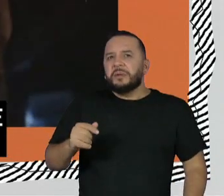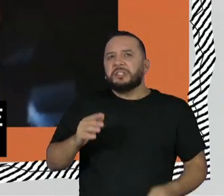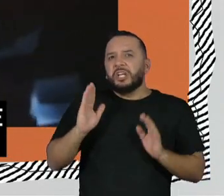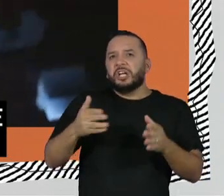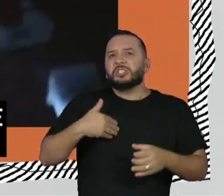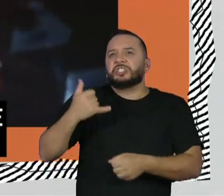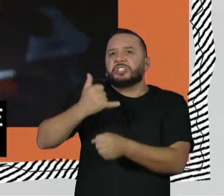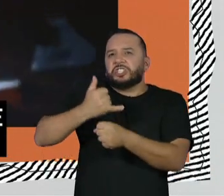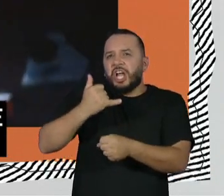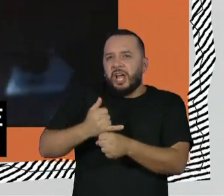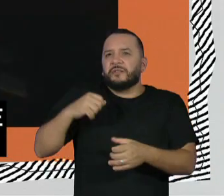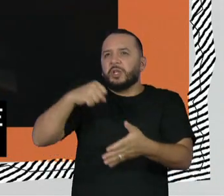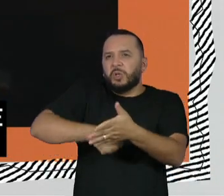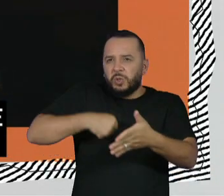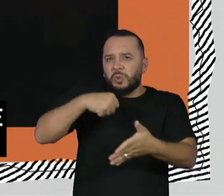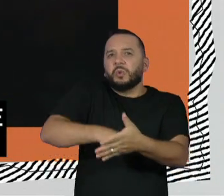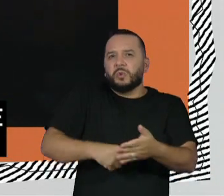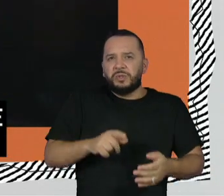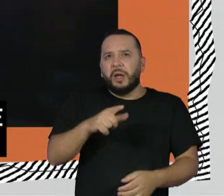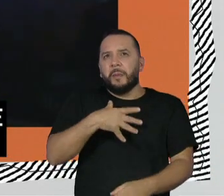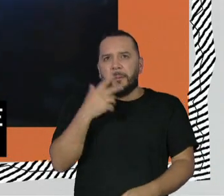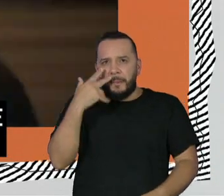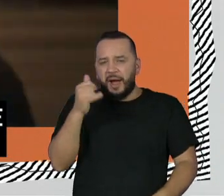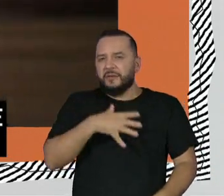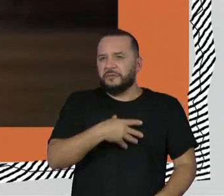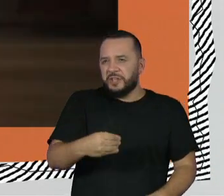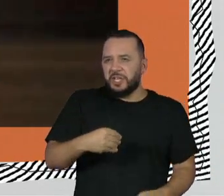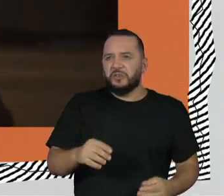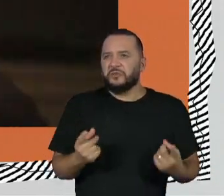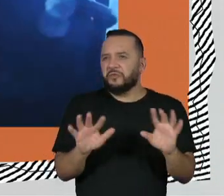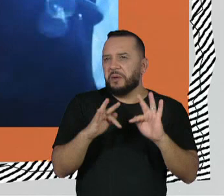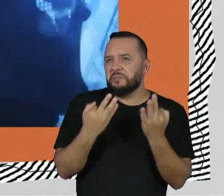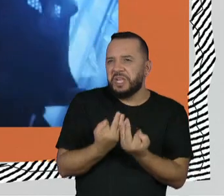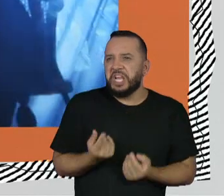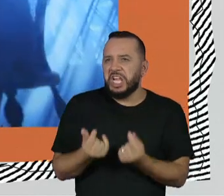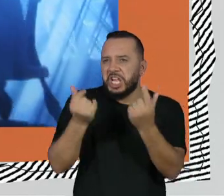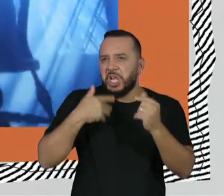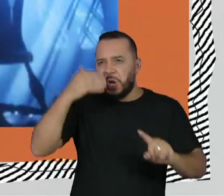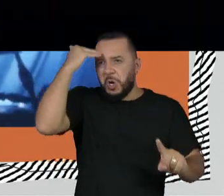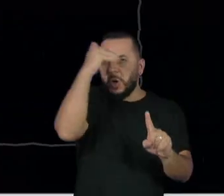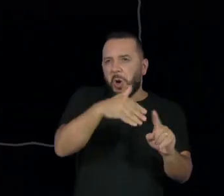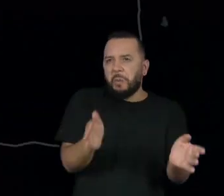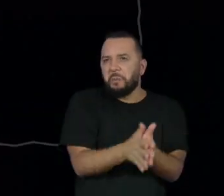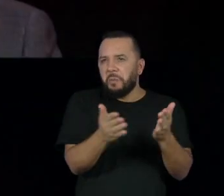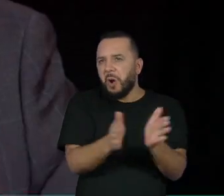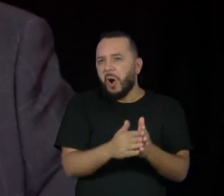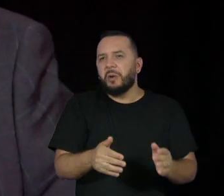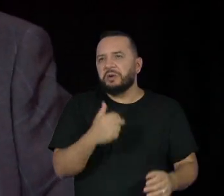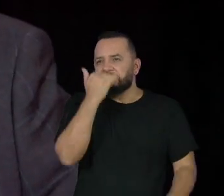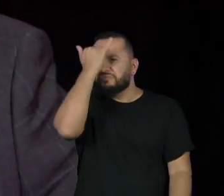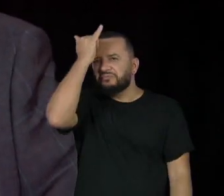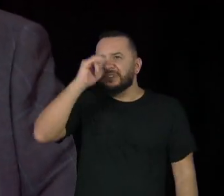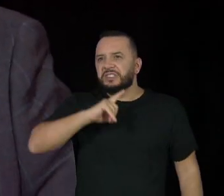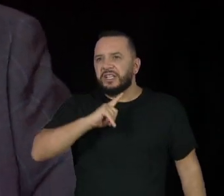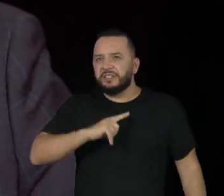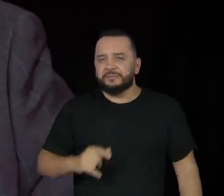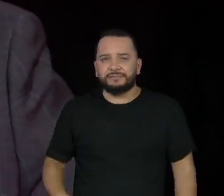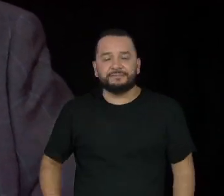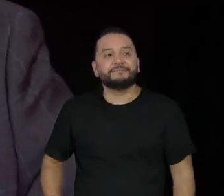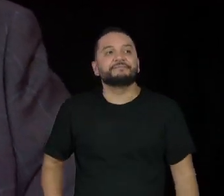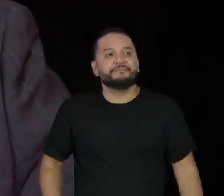chefe do chefe que lucra com a peste. É o pai, é o filho, família de rico. Que culpa o pobre que leva o castigo. Quero falar de